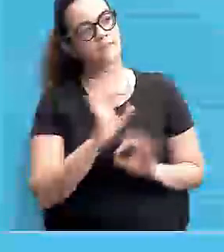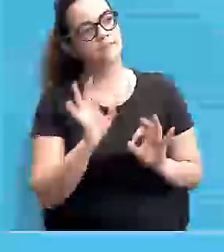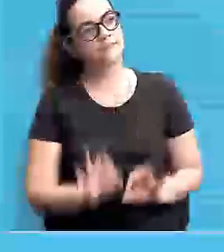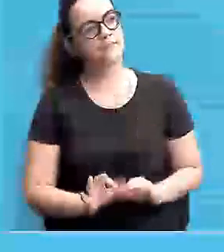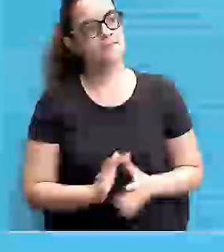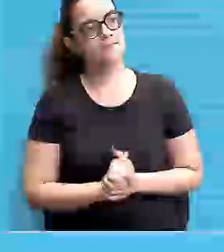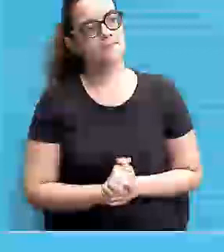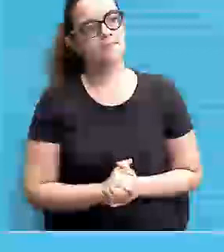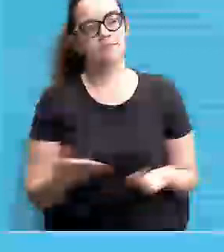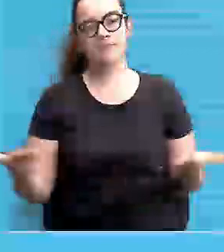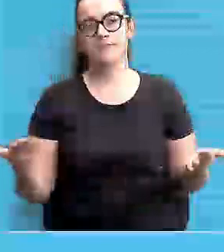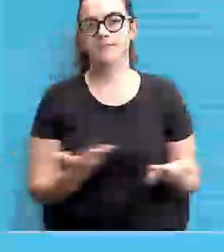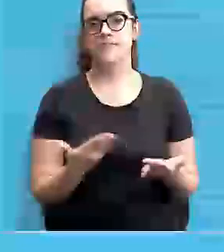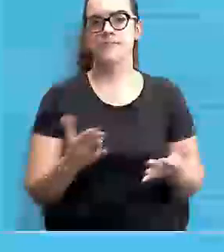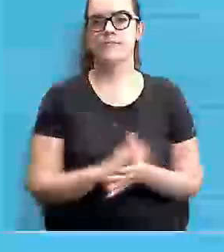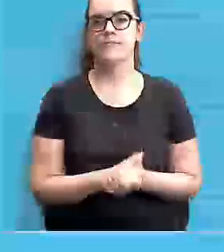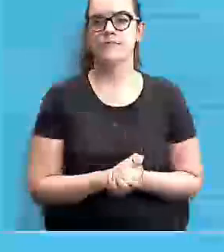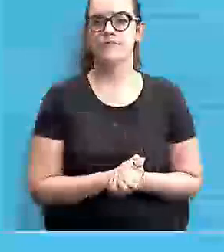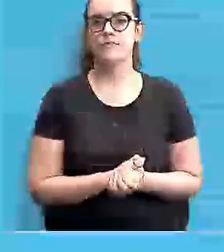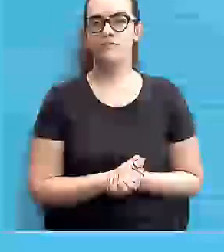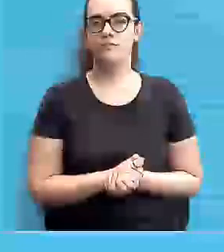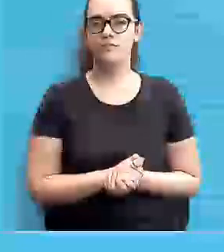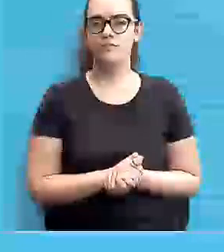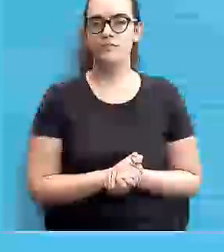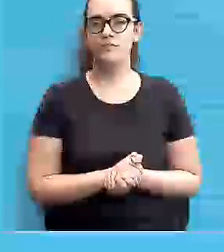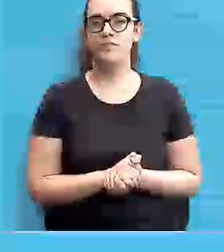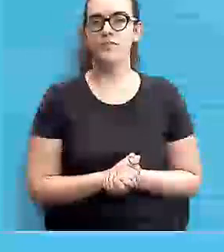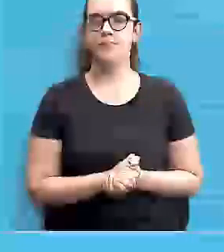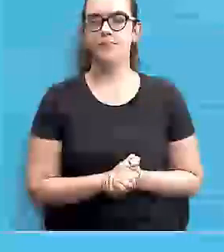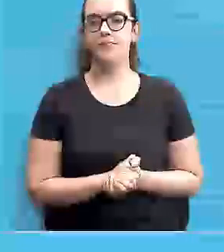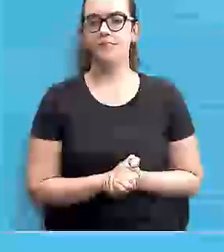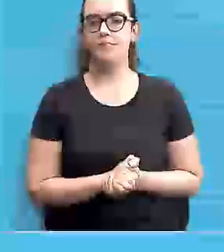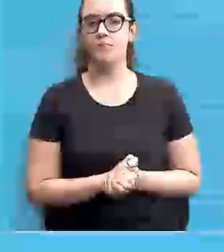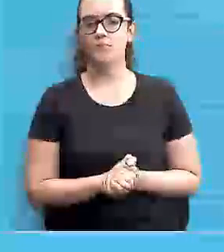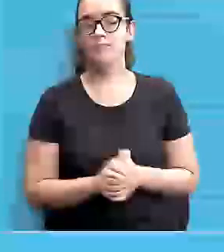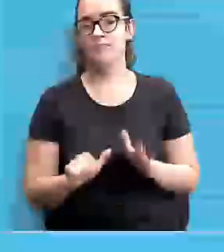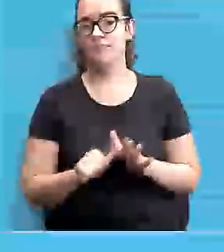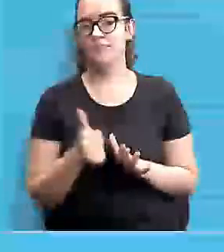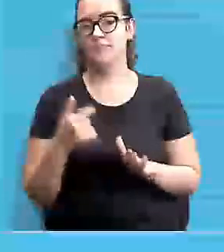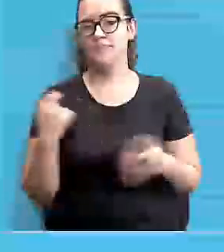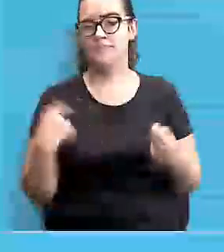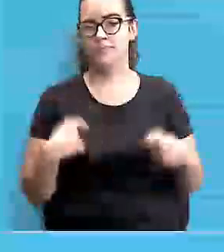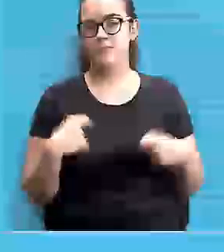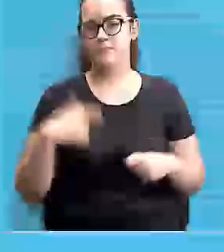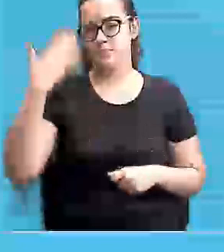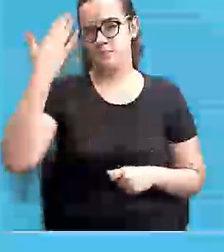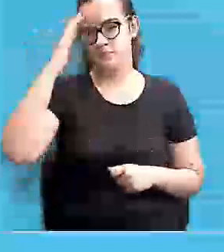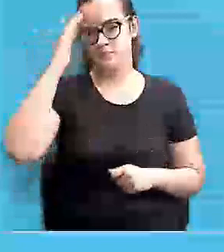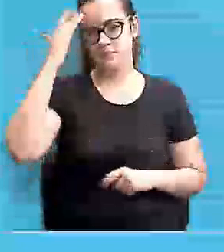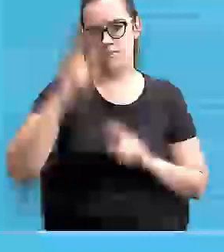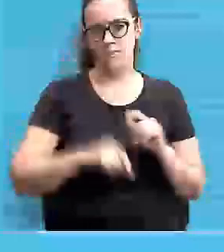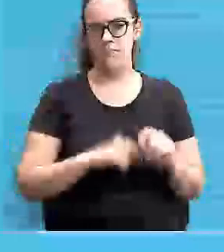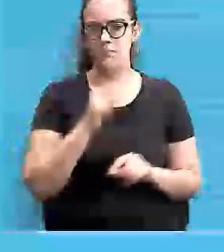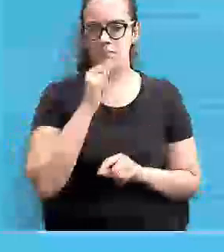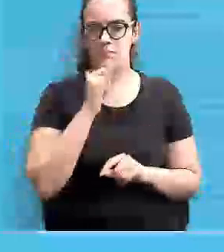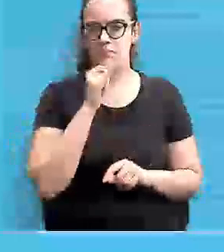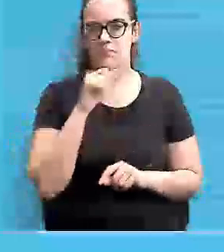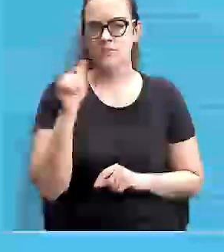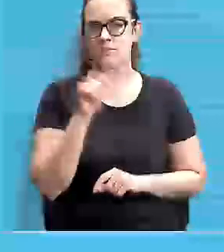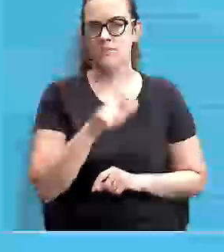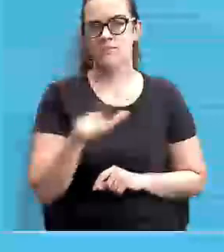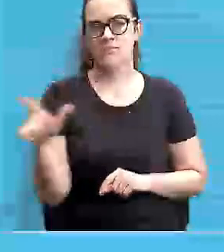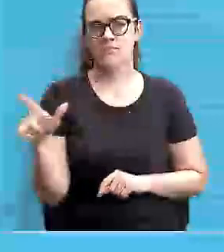primeiro primeiro a gente vai tratar aqui do Alumínio Qual é a capacidade